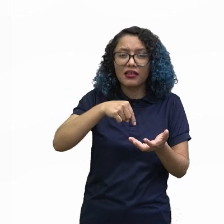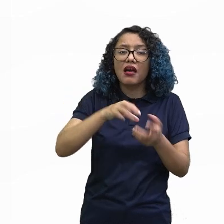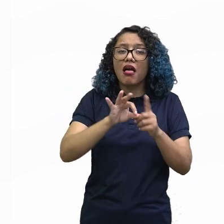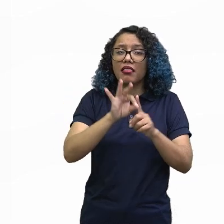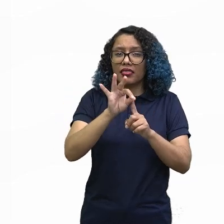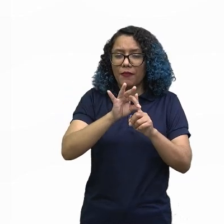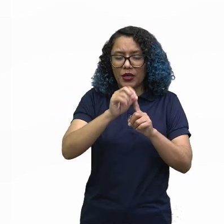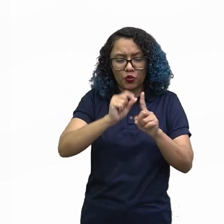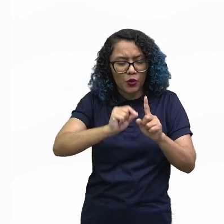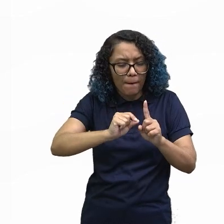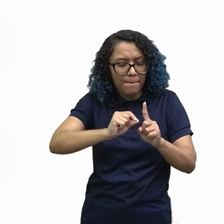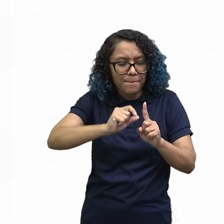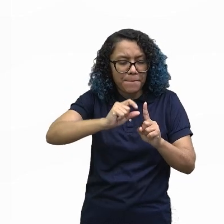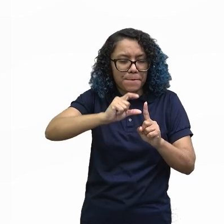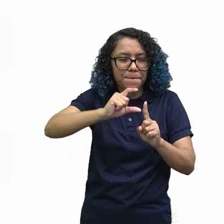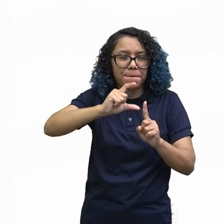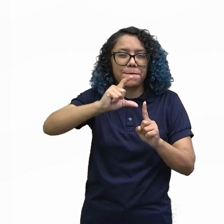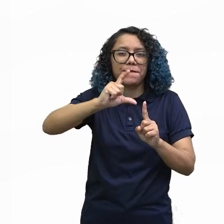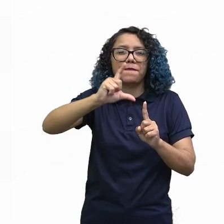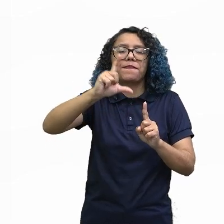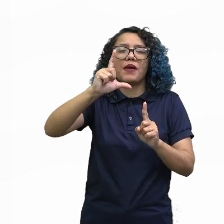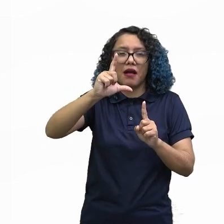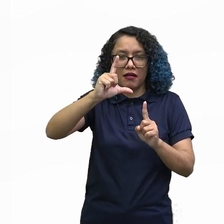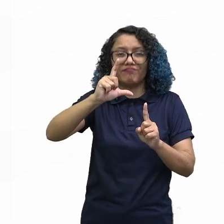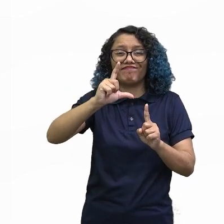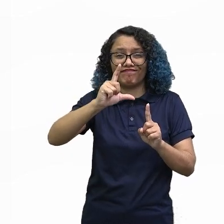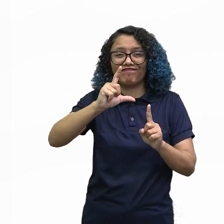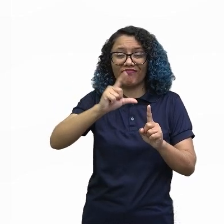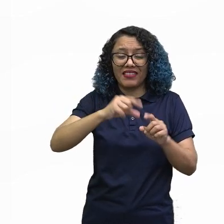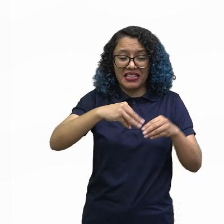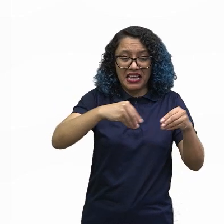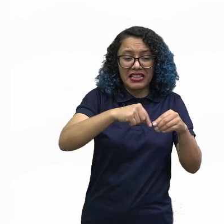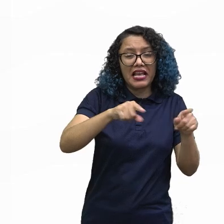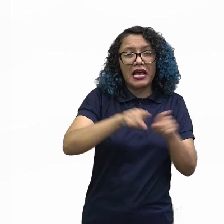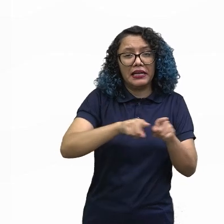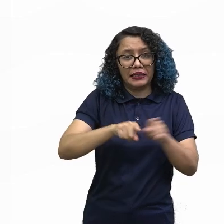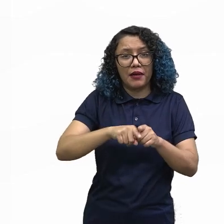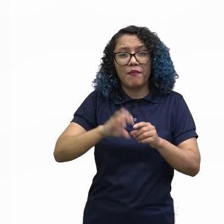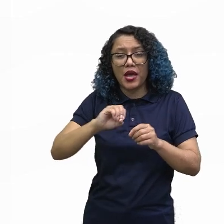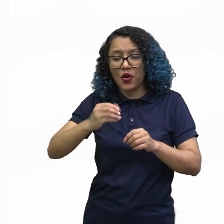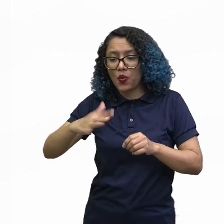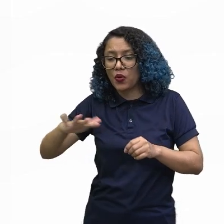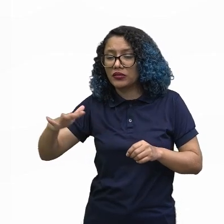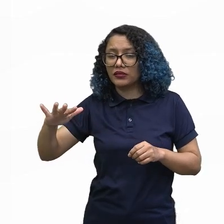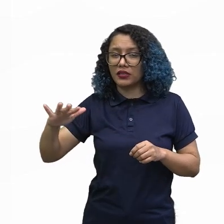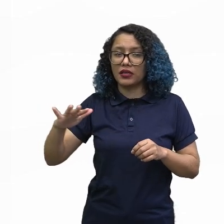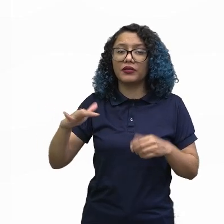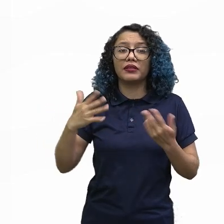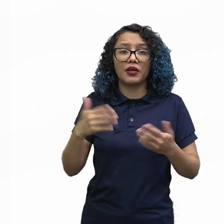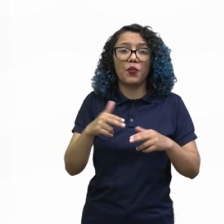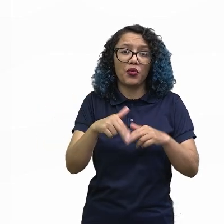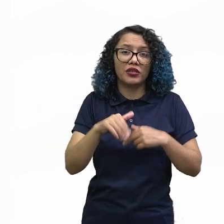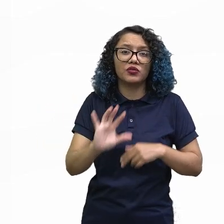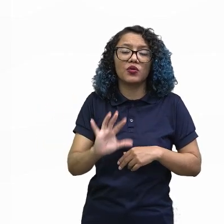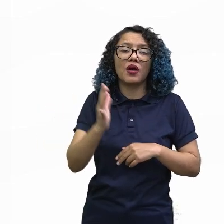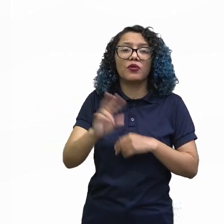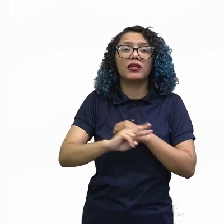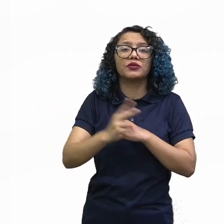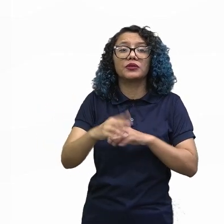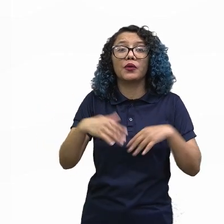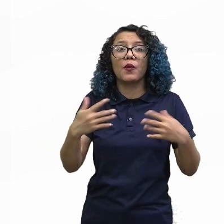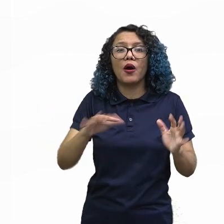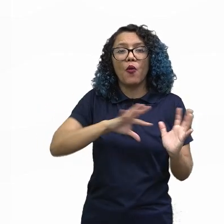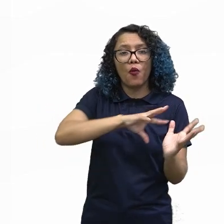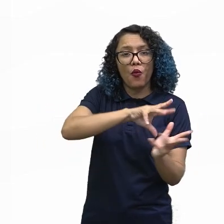da atmosfera terrestre e dos oceanos, ocasionando o que a gente chama de aquecimento global, que